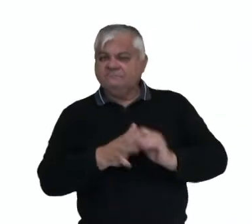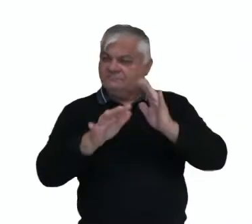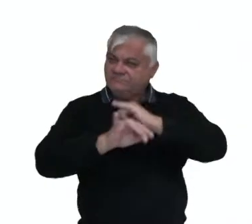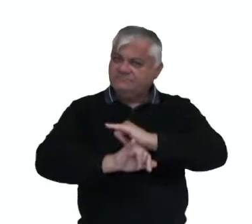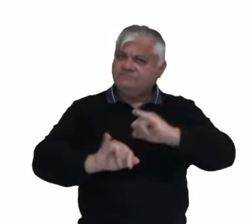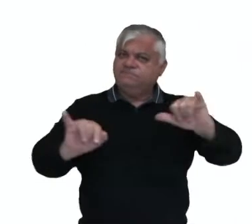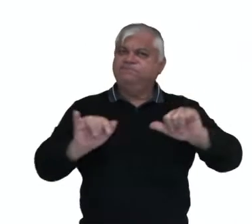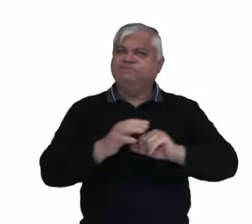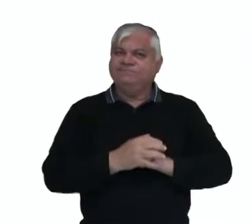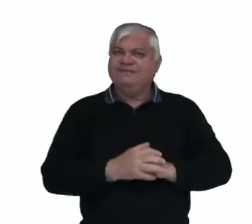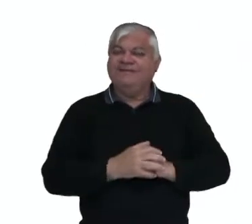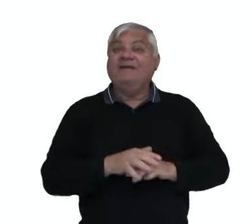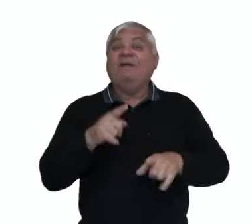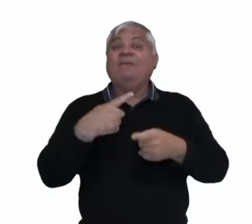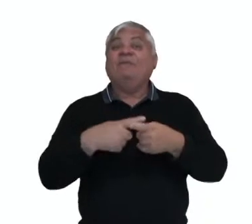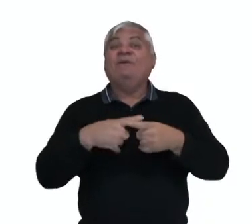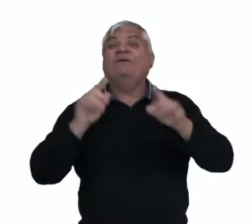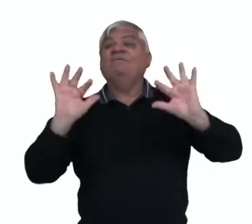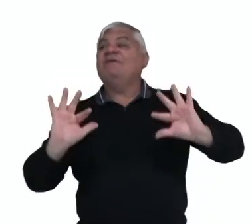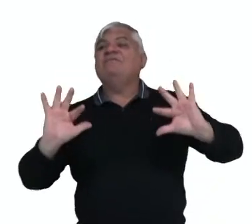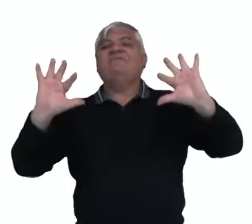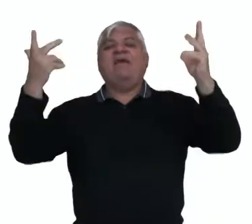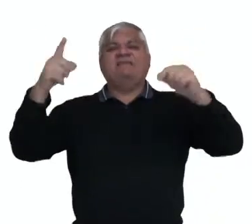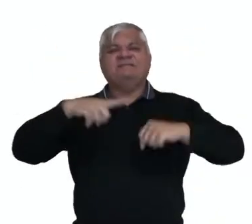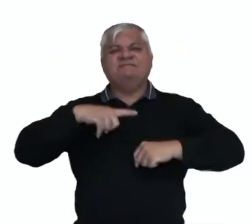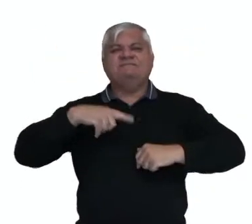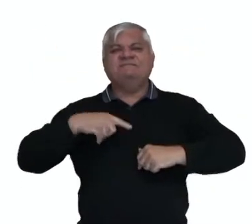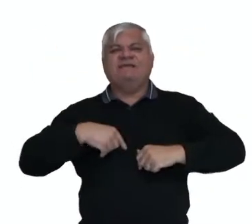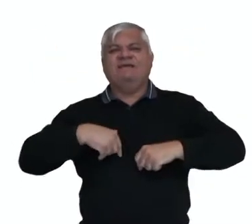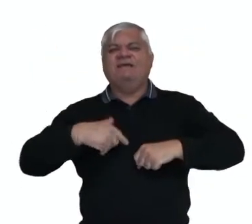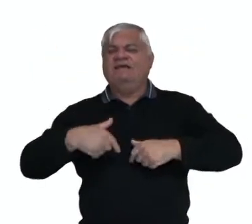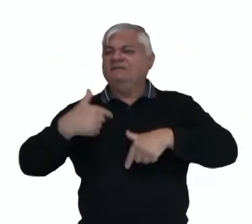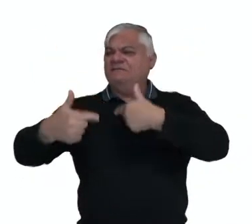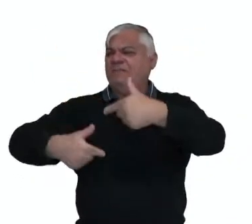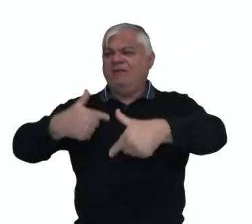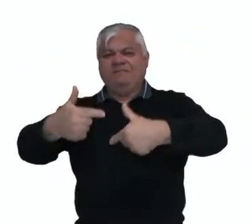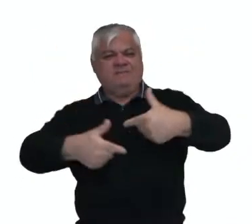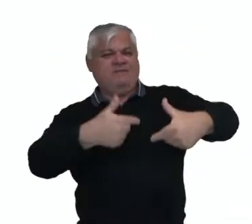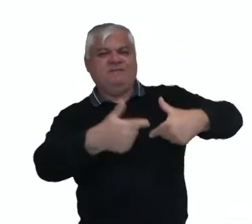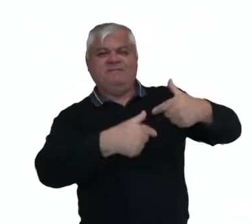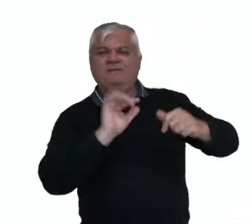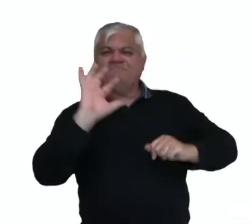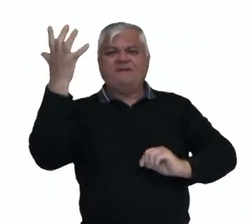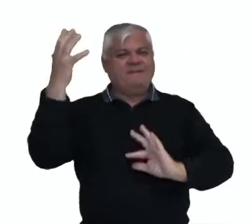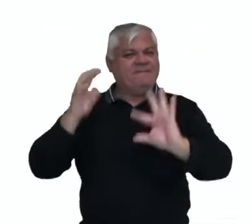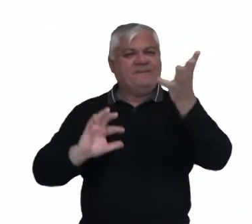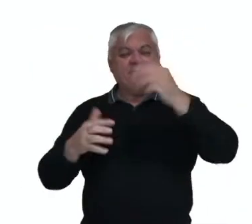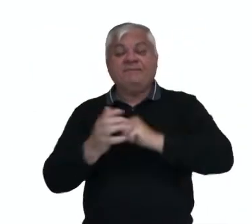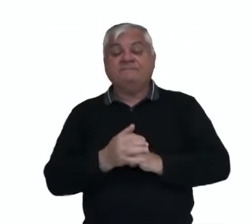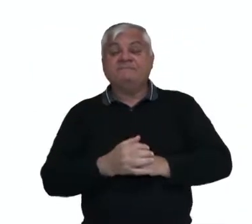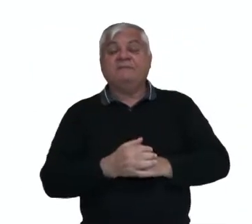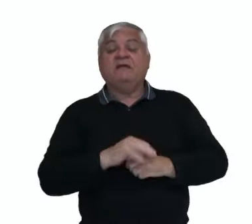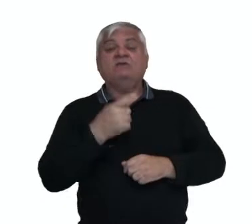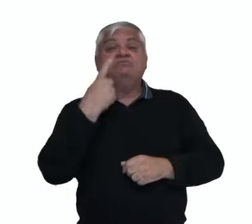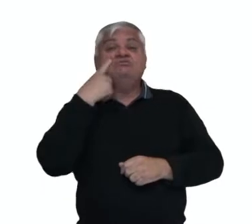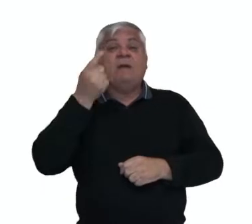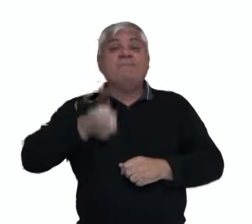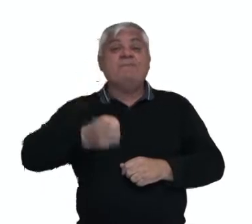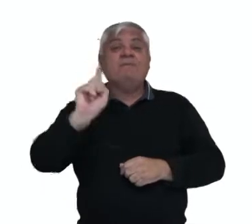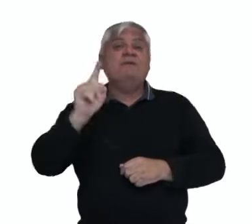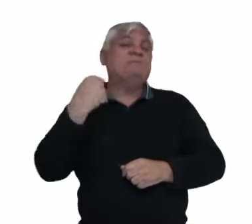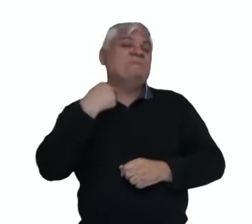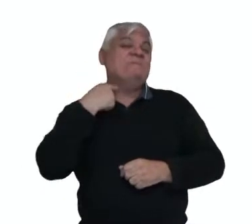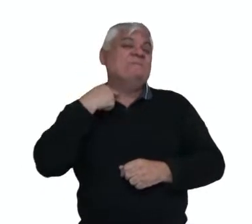anunciada, inclusive, numa festa. Existiam várias festas do trabalhador que Getúlio Vargas fazia em 1º de maio de